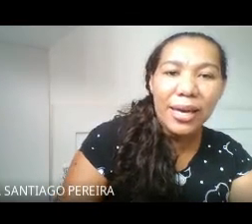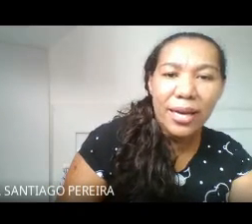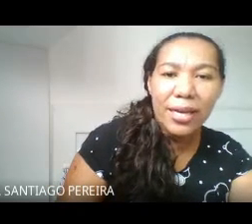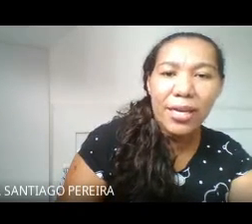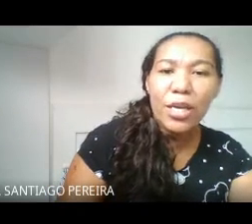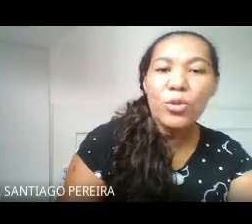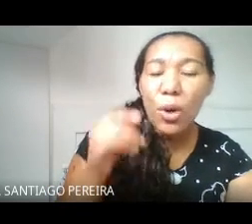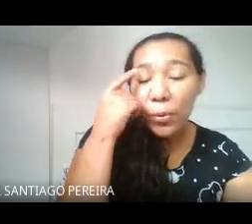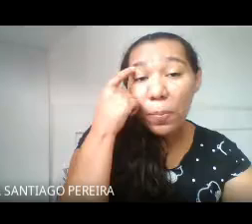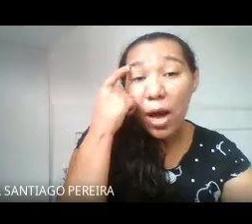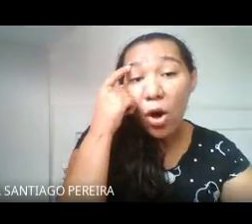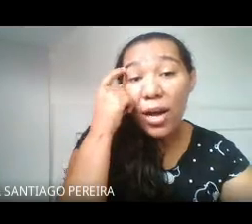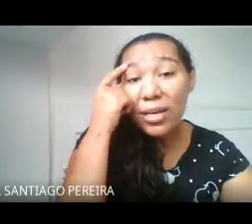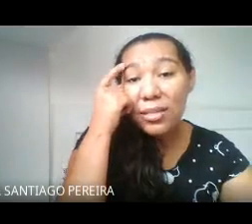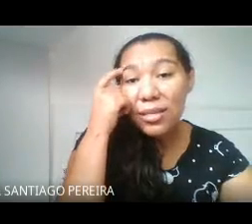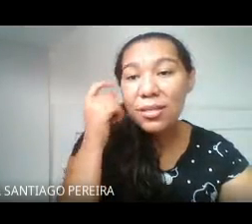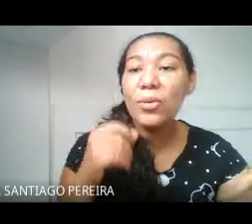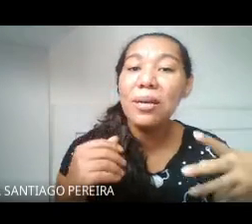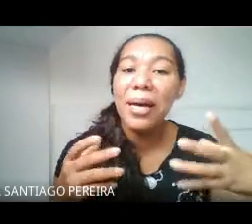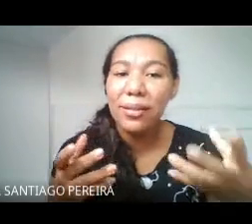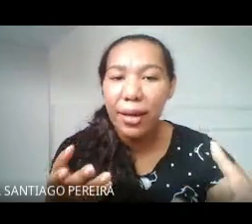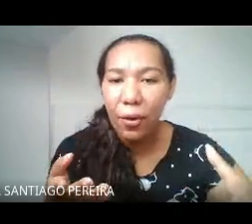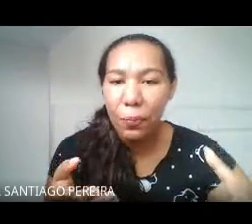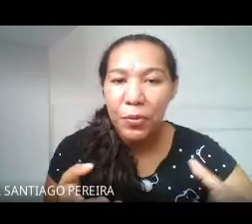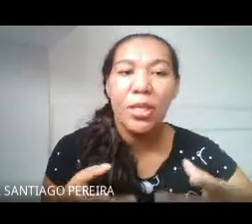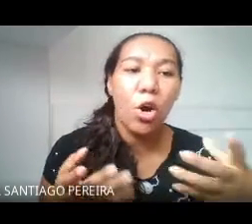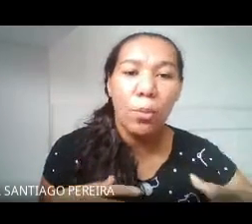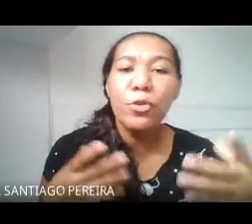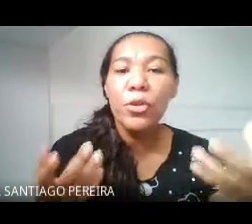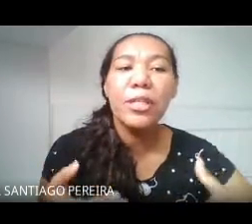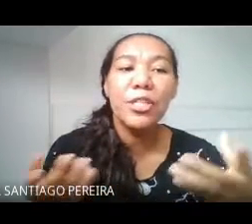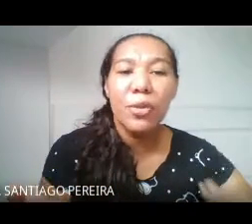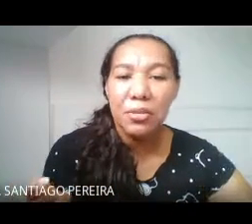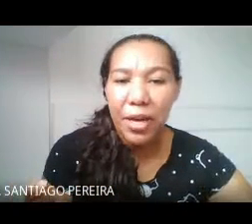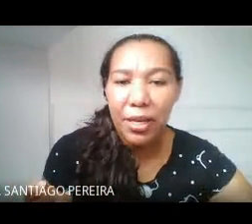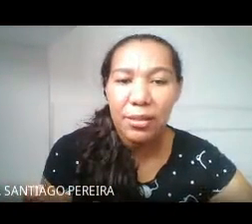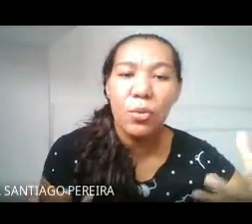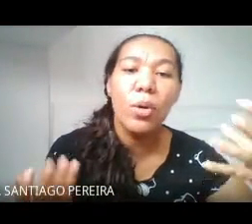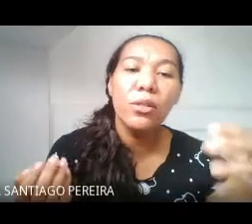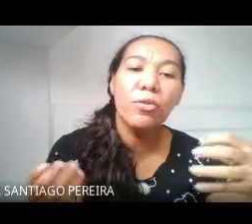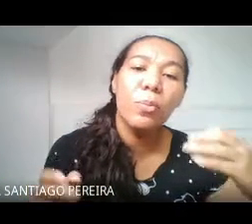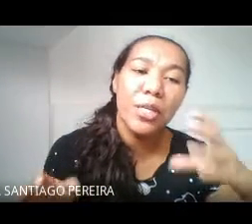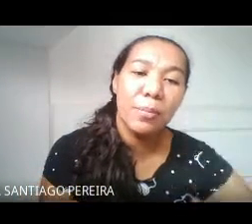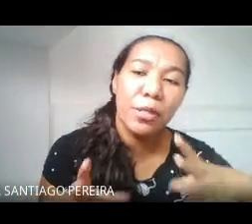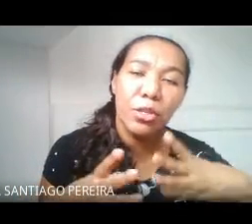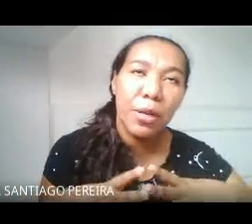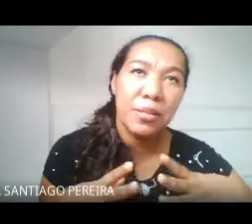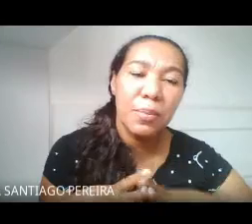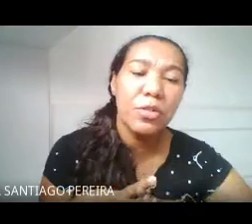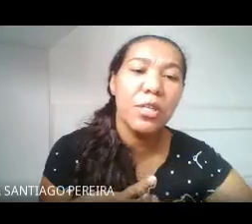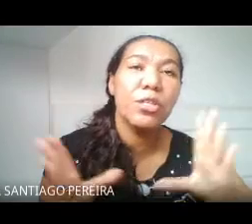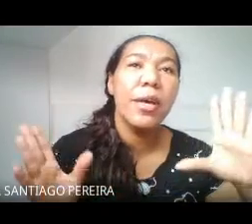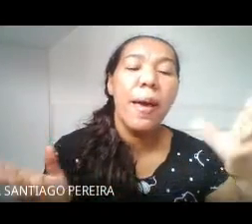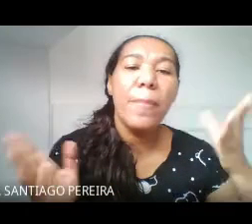tem sua própria organização gramatical. E óbvio que o inglês não é diferente. Então, quando eu vou, por exemplo, aquilo que eu